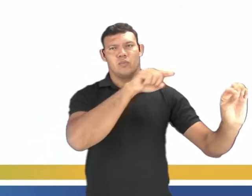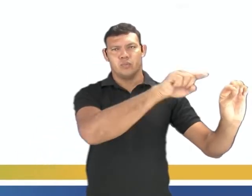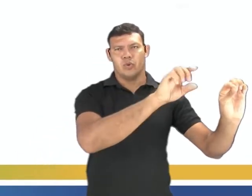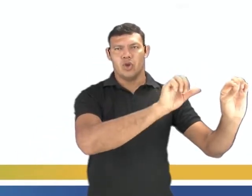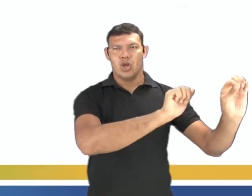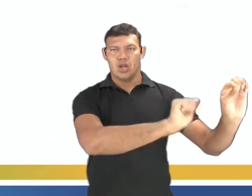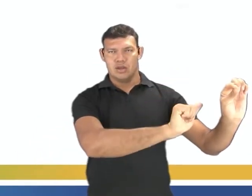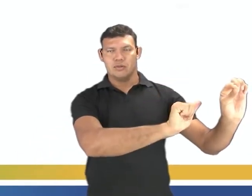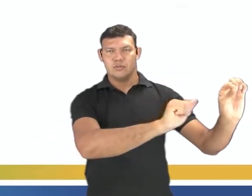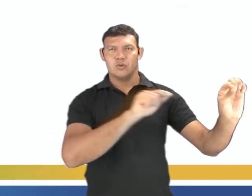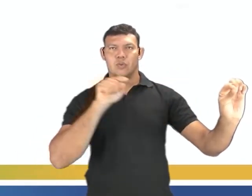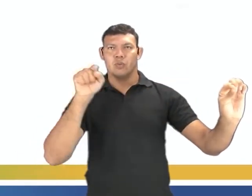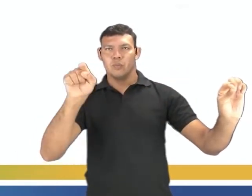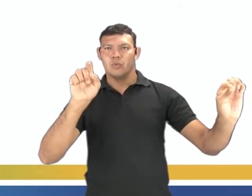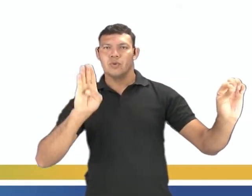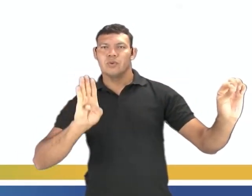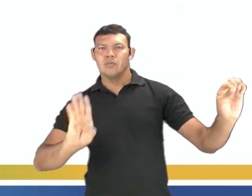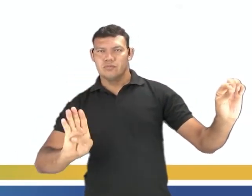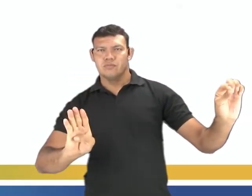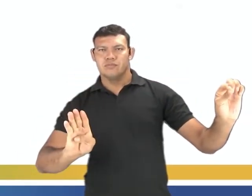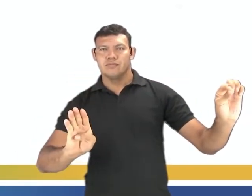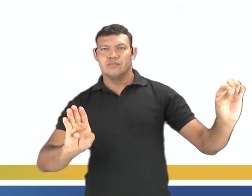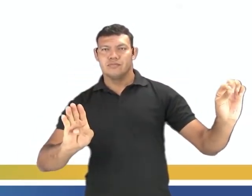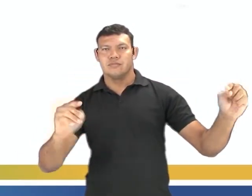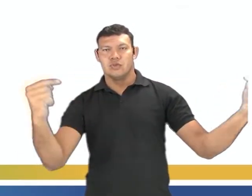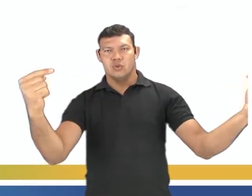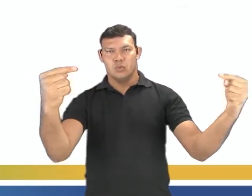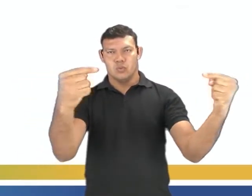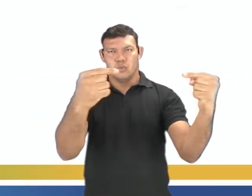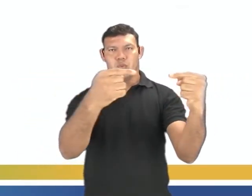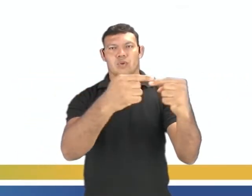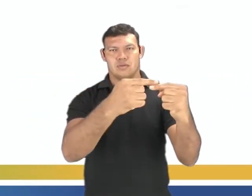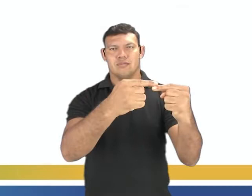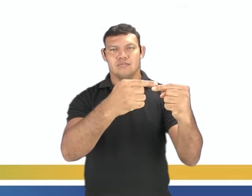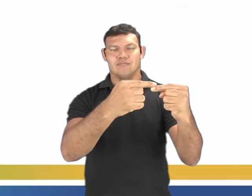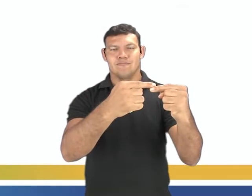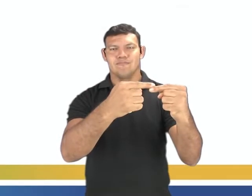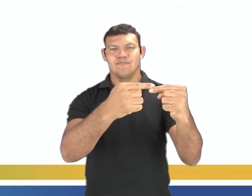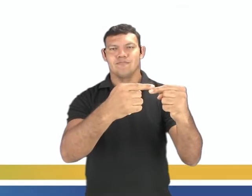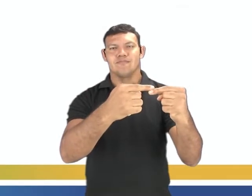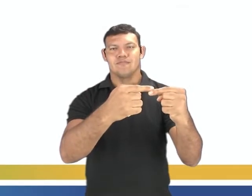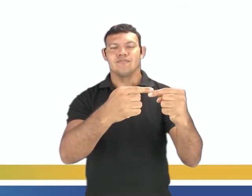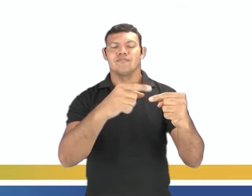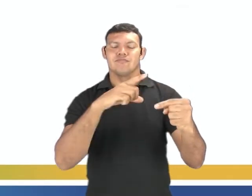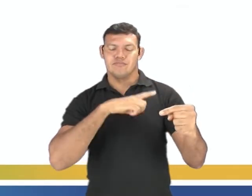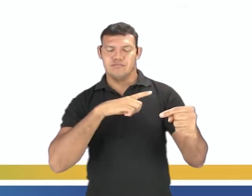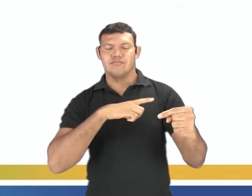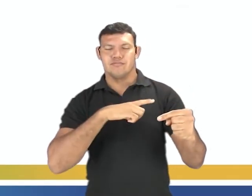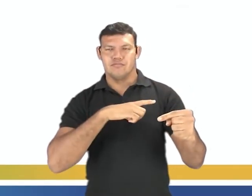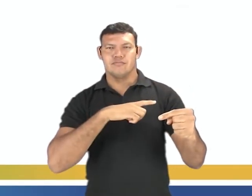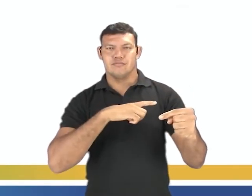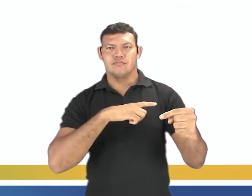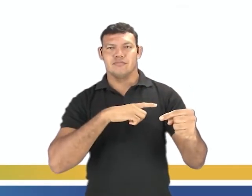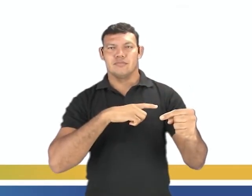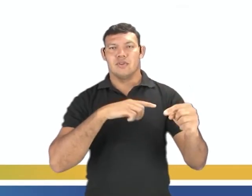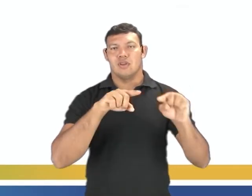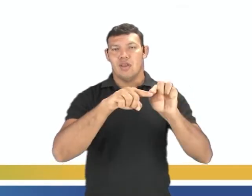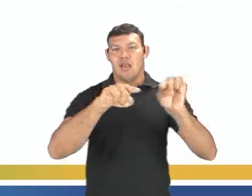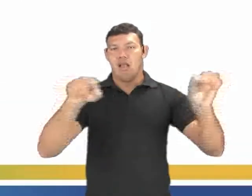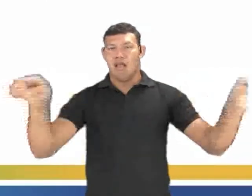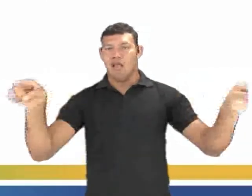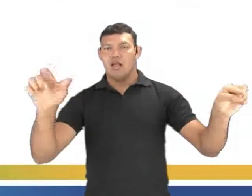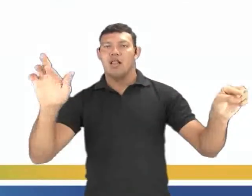A e o ponto B. E aí quando se liga uma reta nesses dois pontos, nós vamos ter uma reta